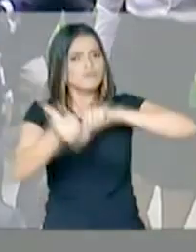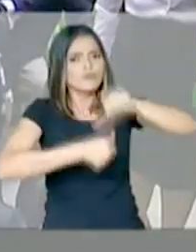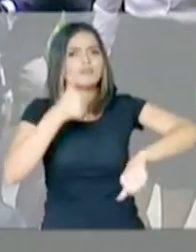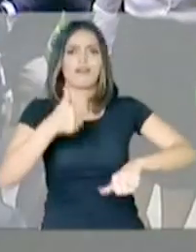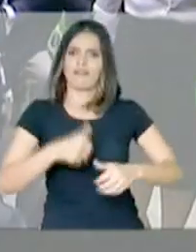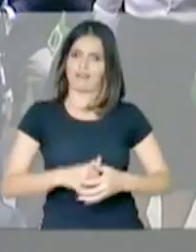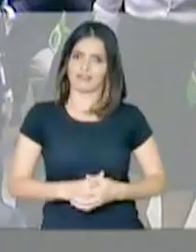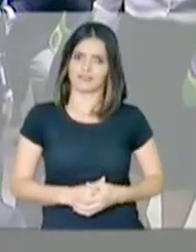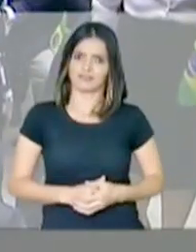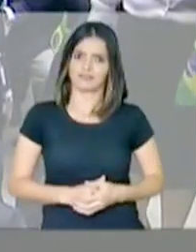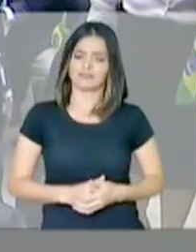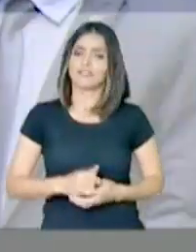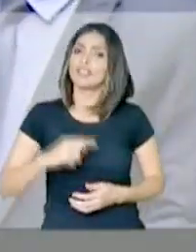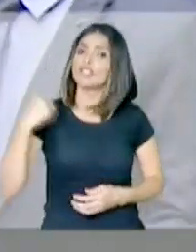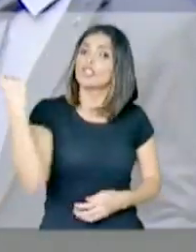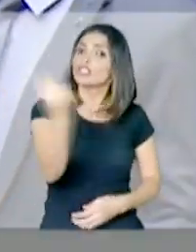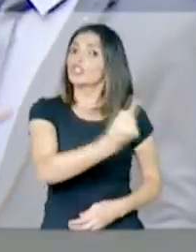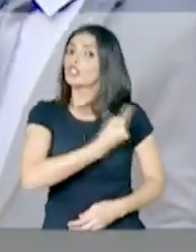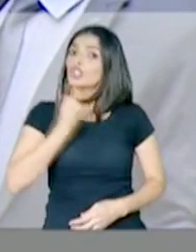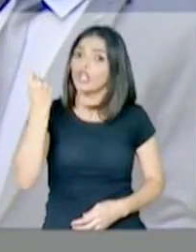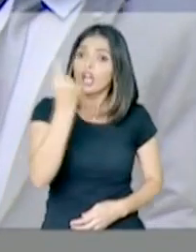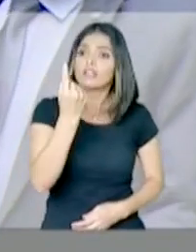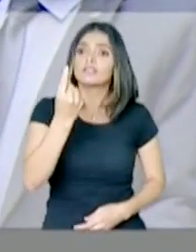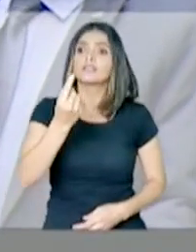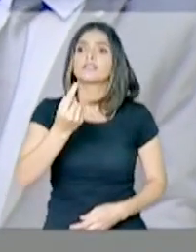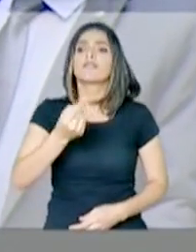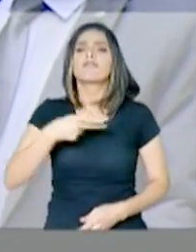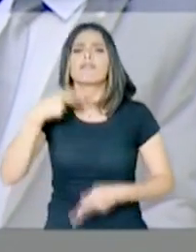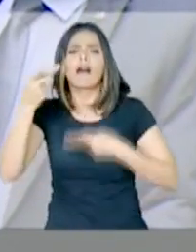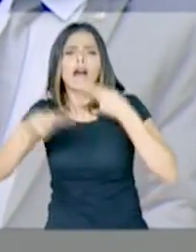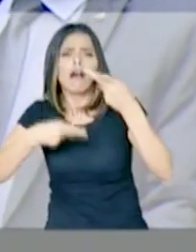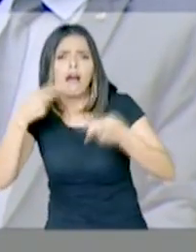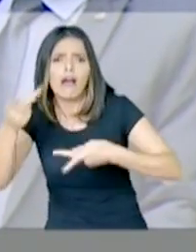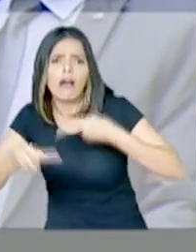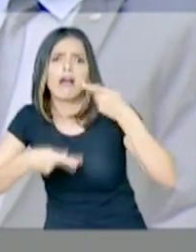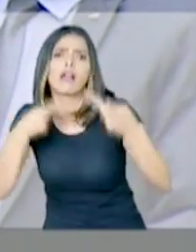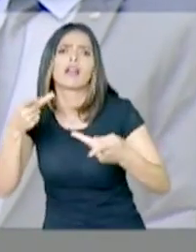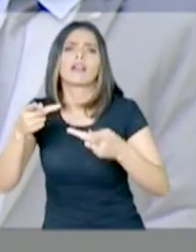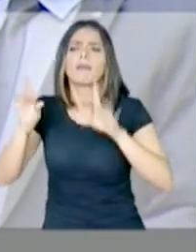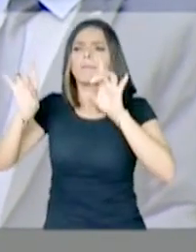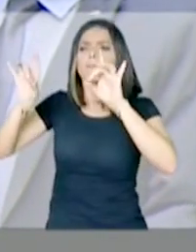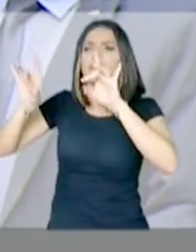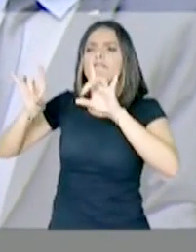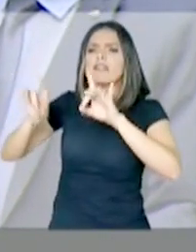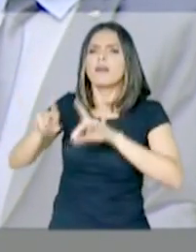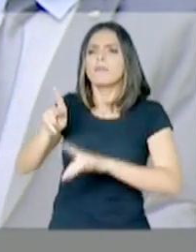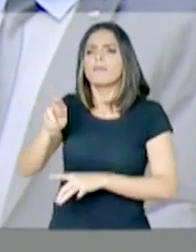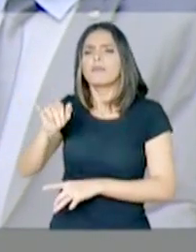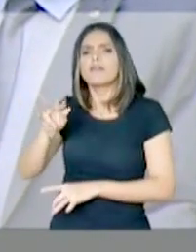Todos nós falamos muito em combater privilégios.